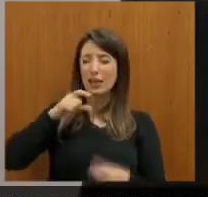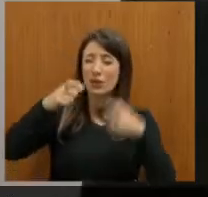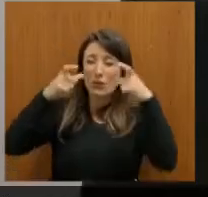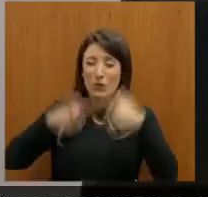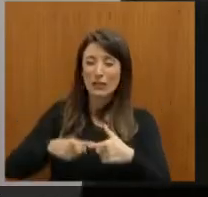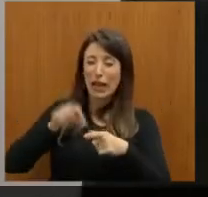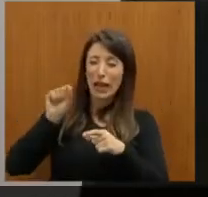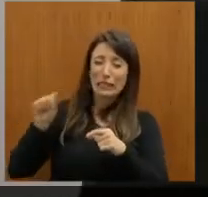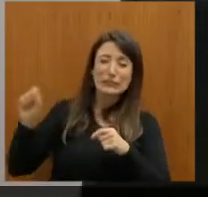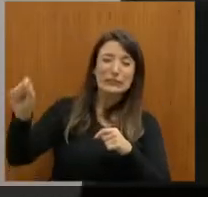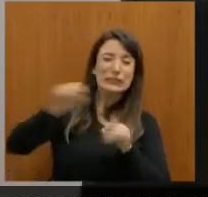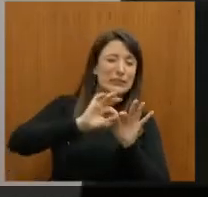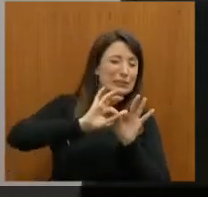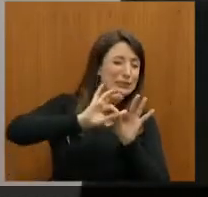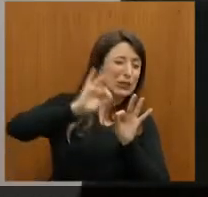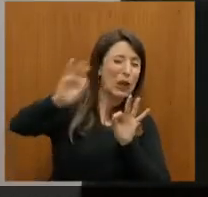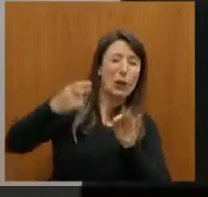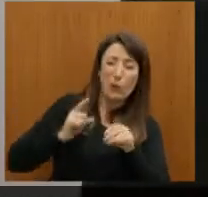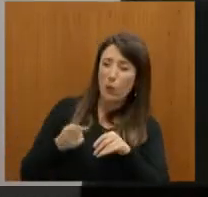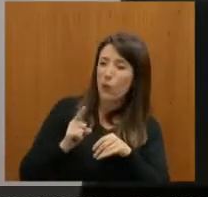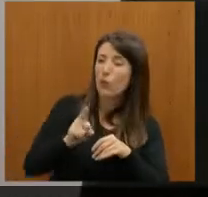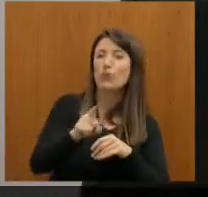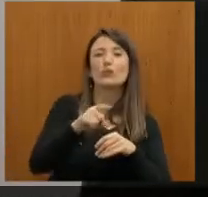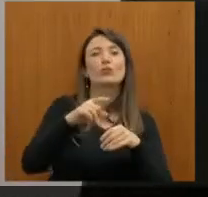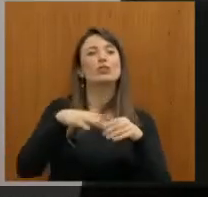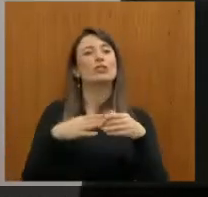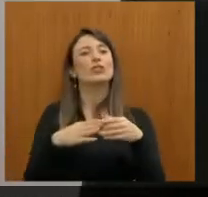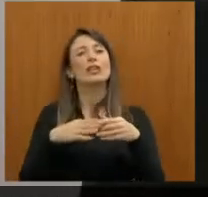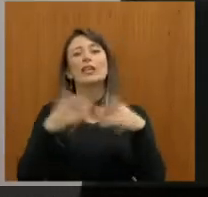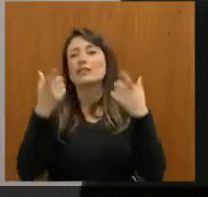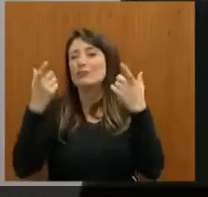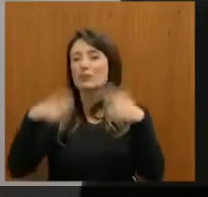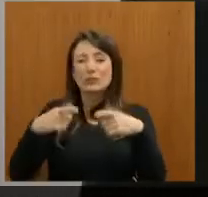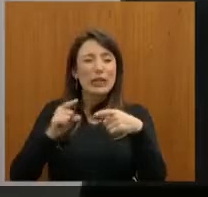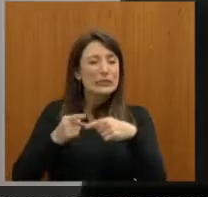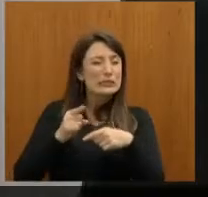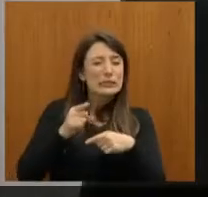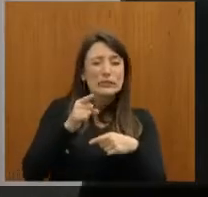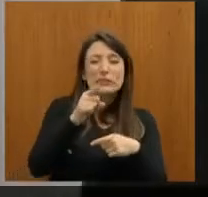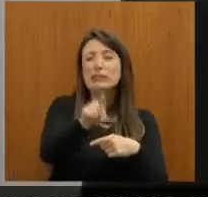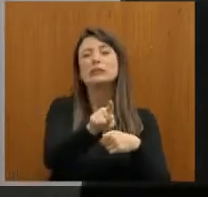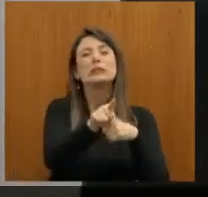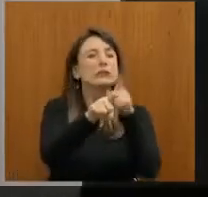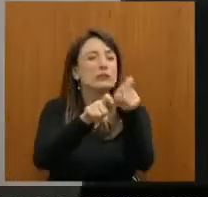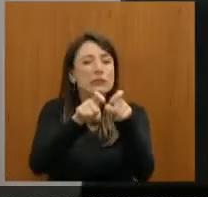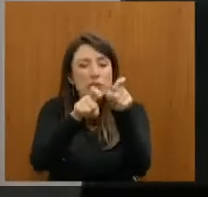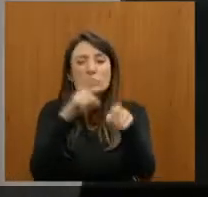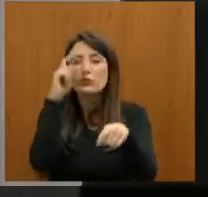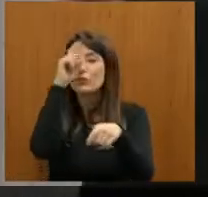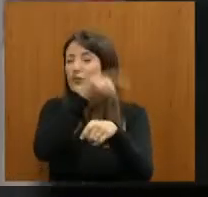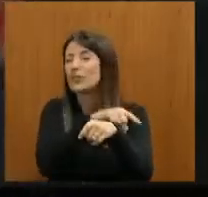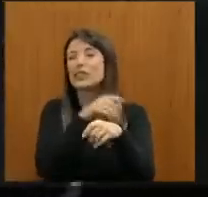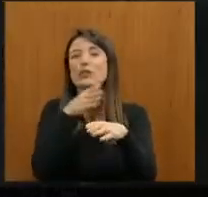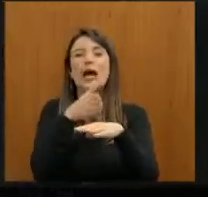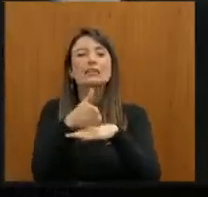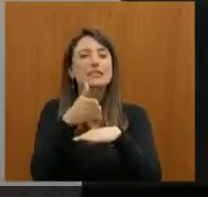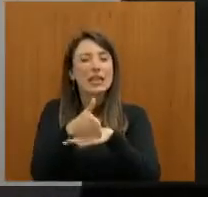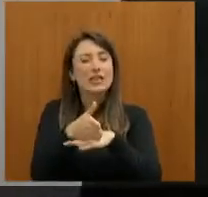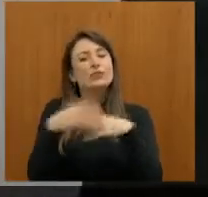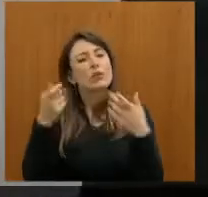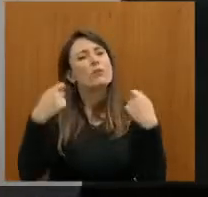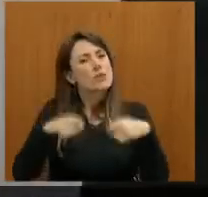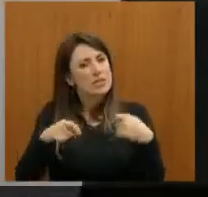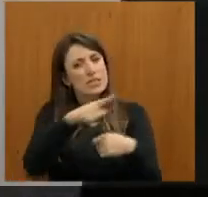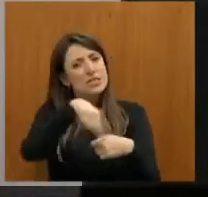lugares de Minas Gerais nas regiões de mais difícil acesso e que a gente precisa que elas tenham em mãos